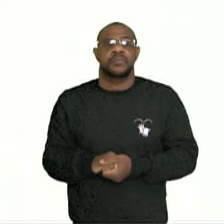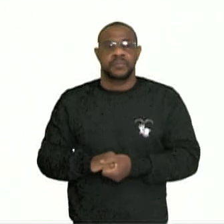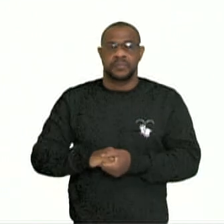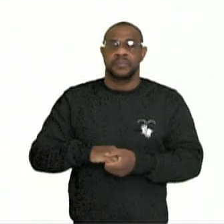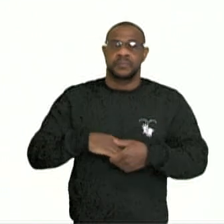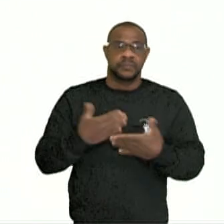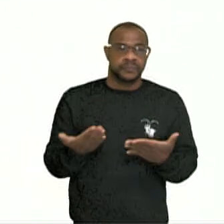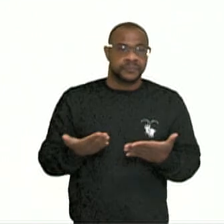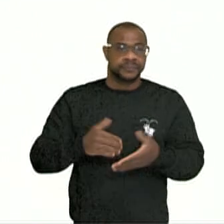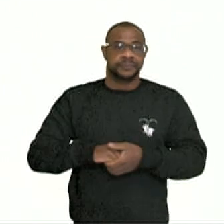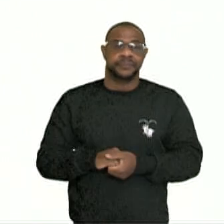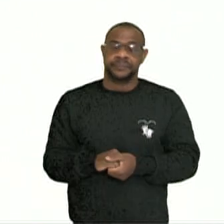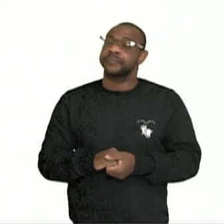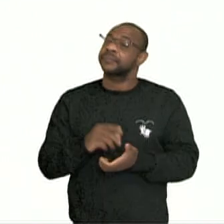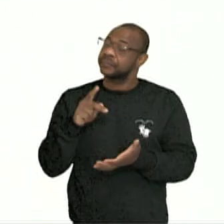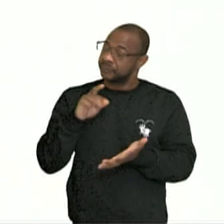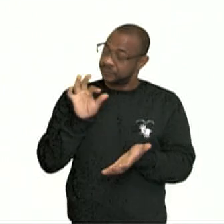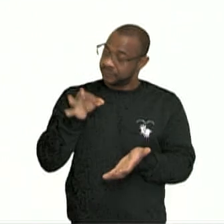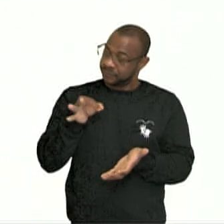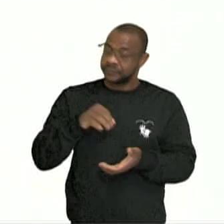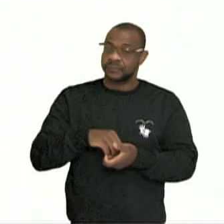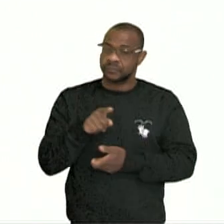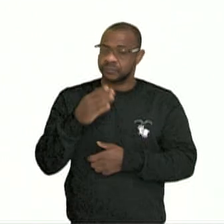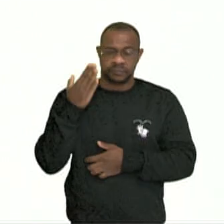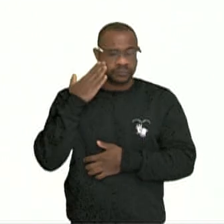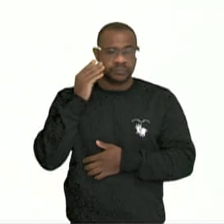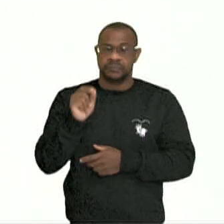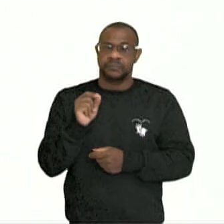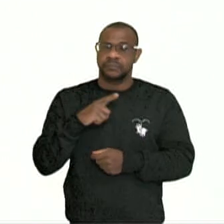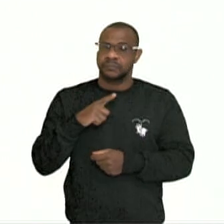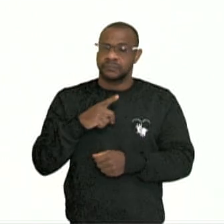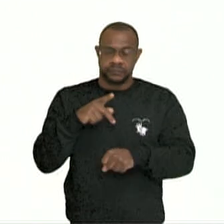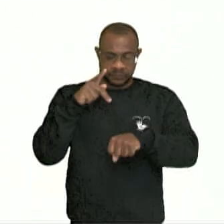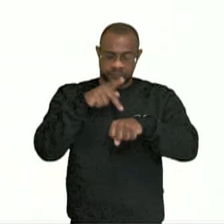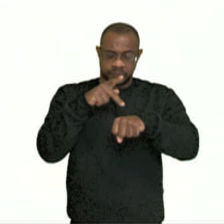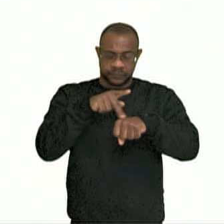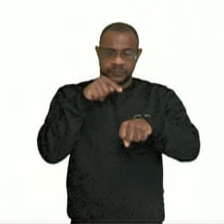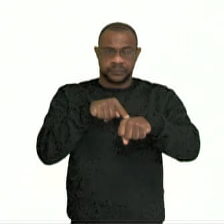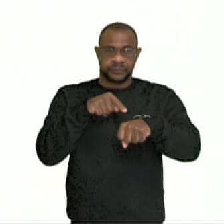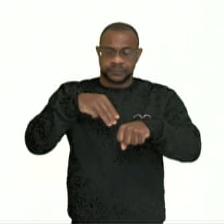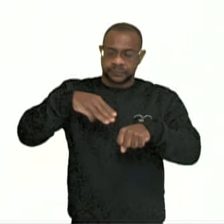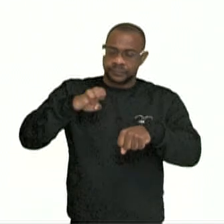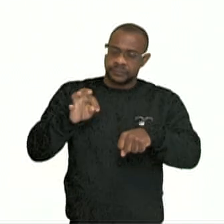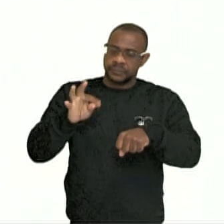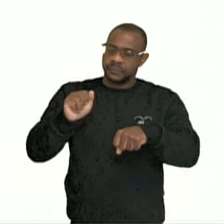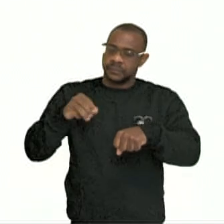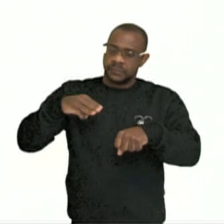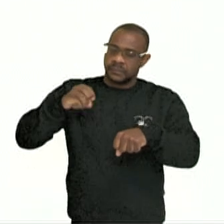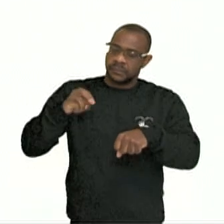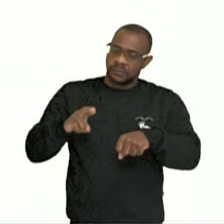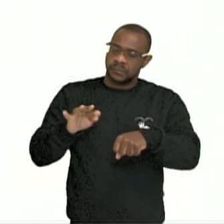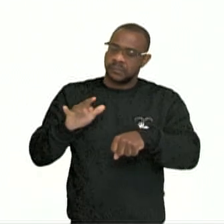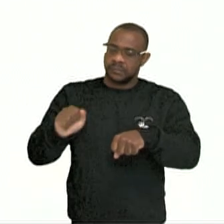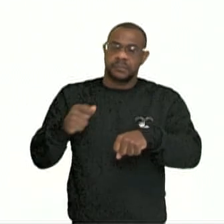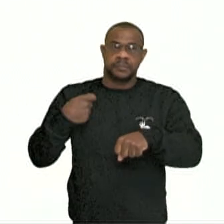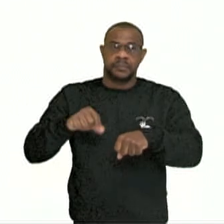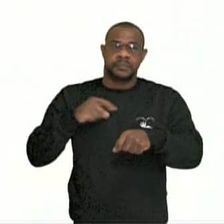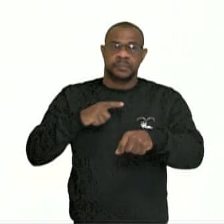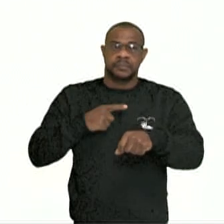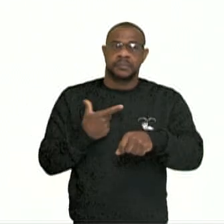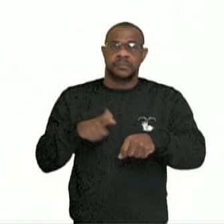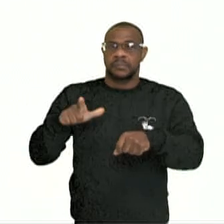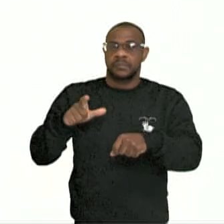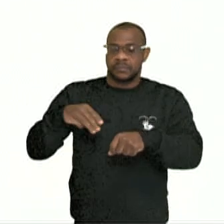sedimentares. É isso mesmo. Você sabia que para ter uma rocha metamórfica, eu tenho que ter tido ou